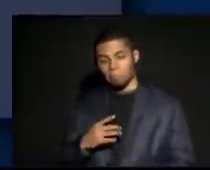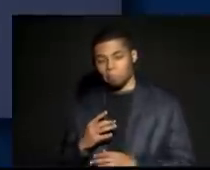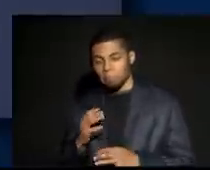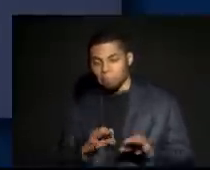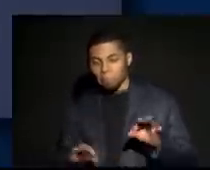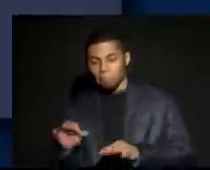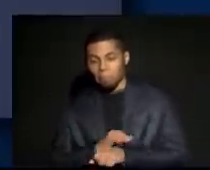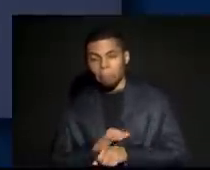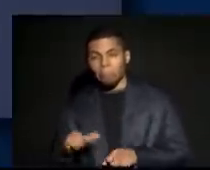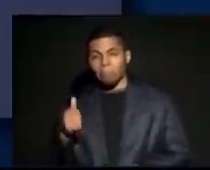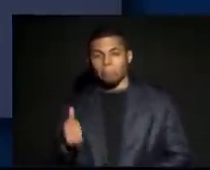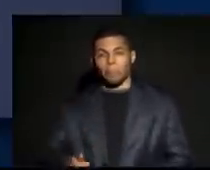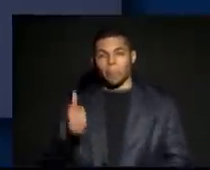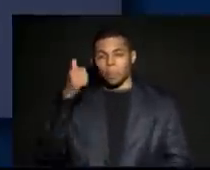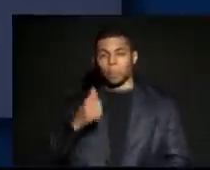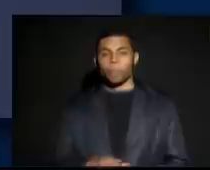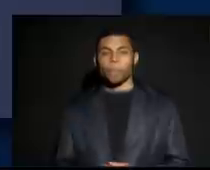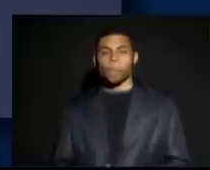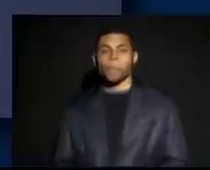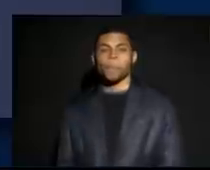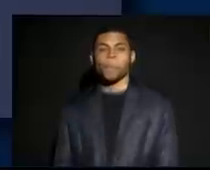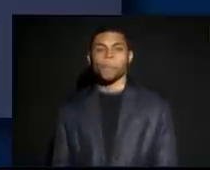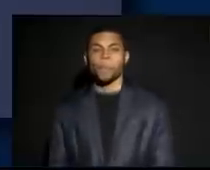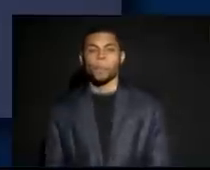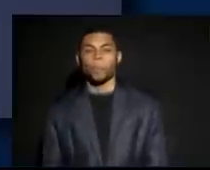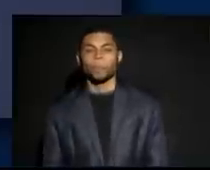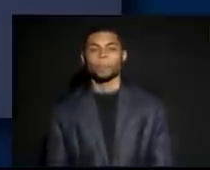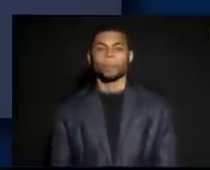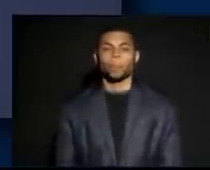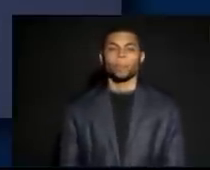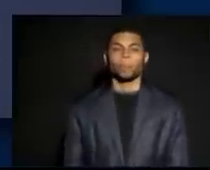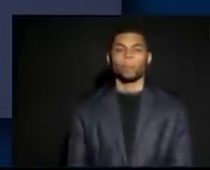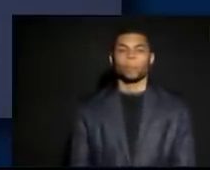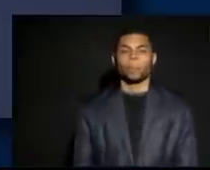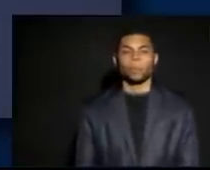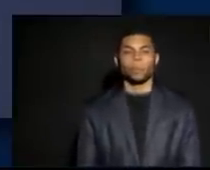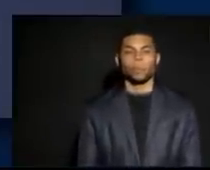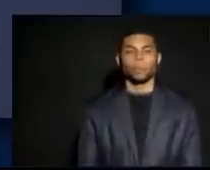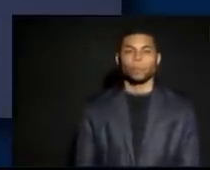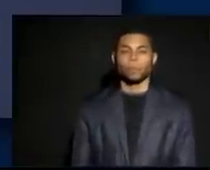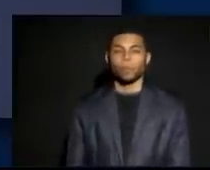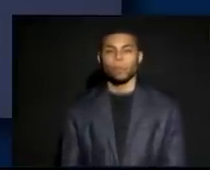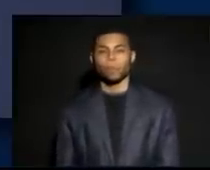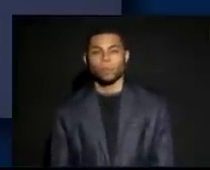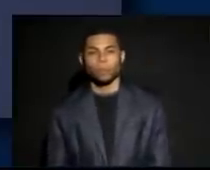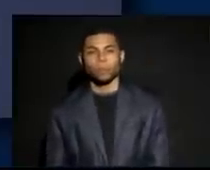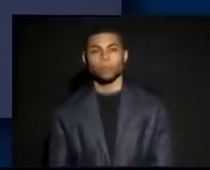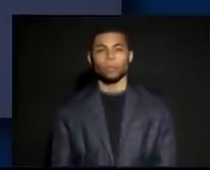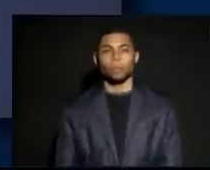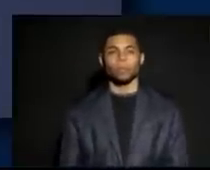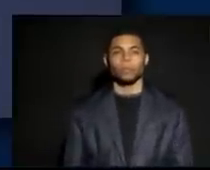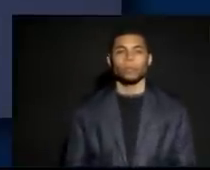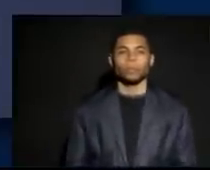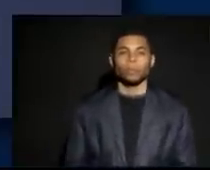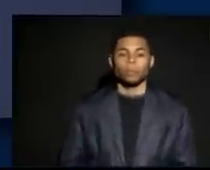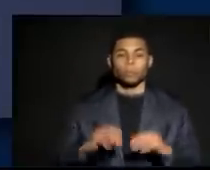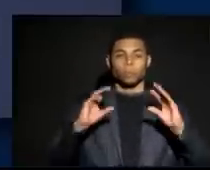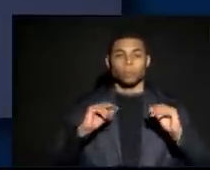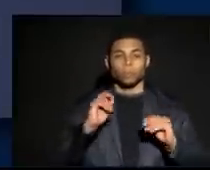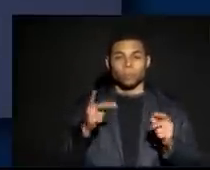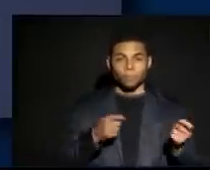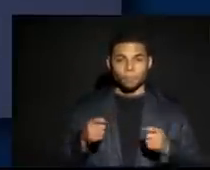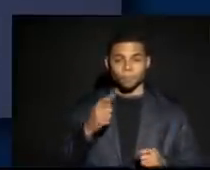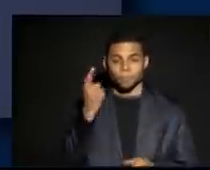muito bem né o fato de economias economia de um certo modo fechada e controlada faz com que eles